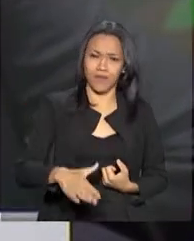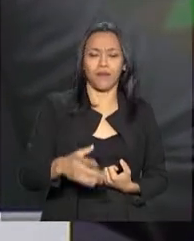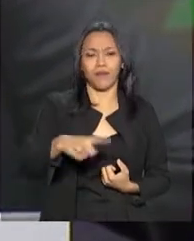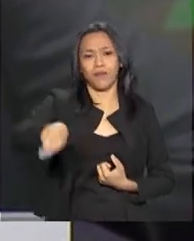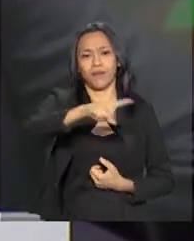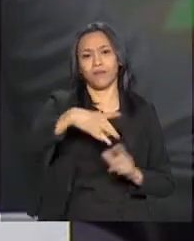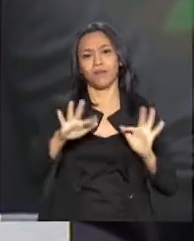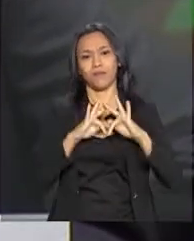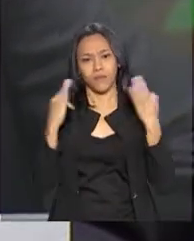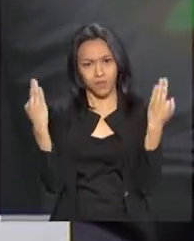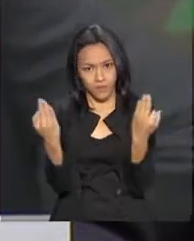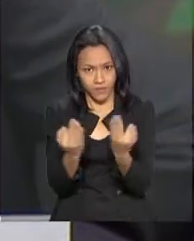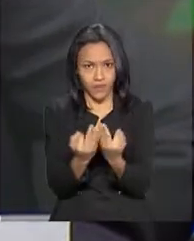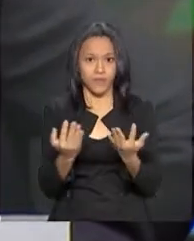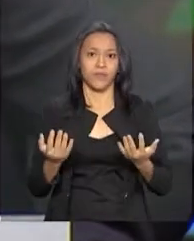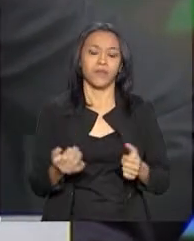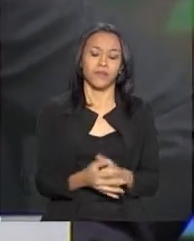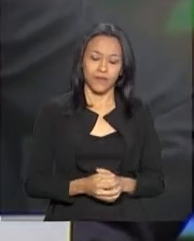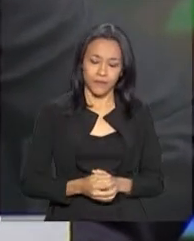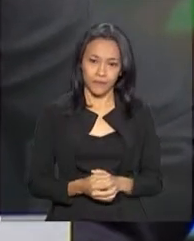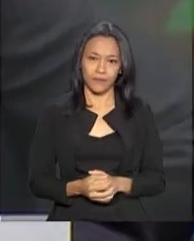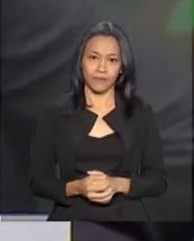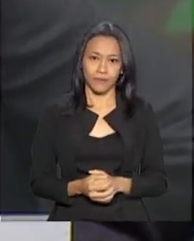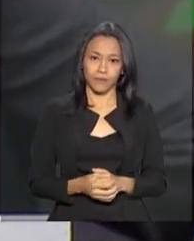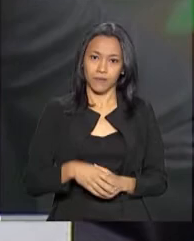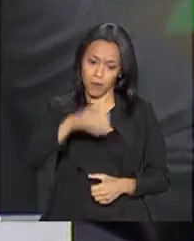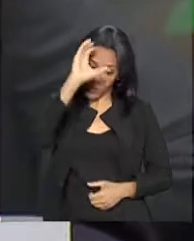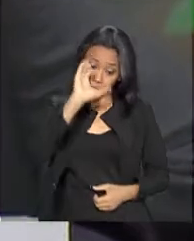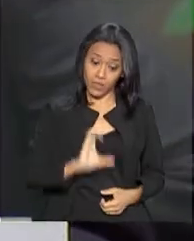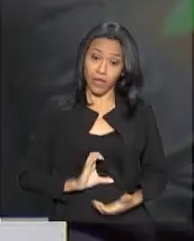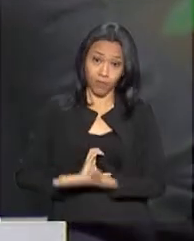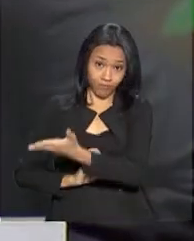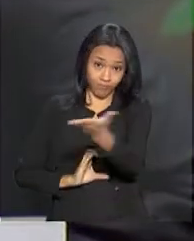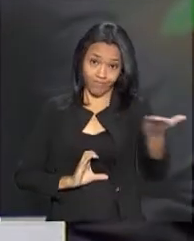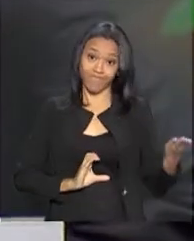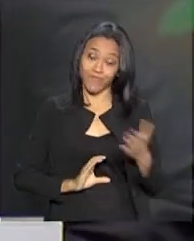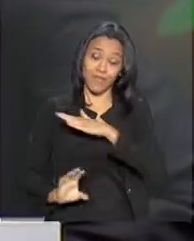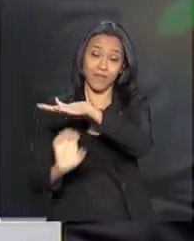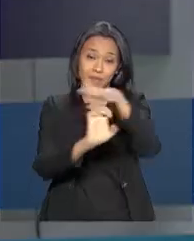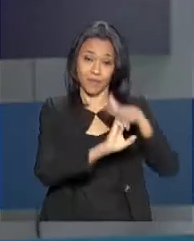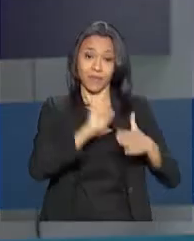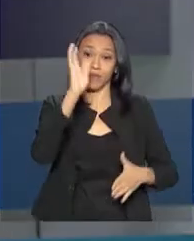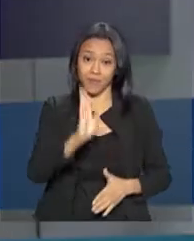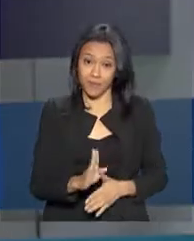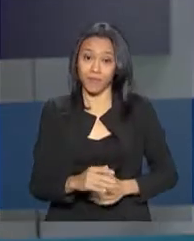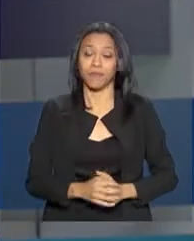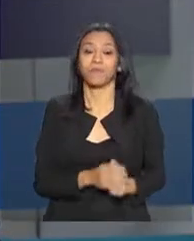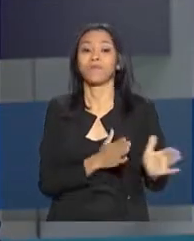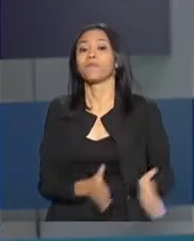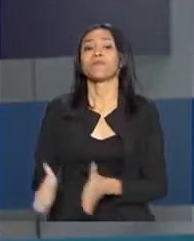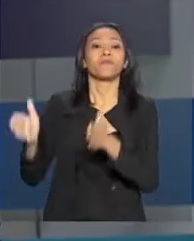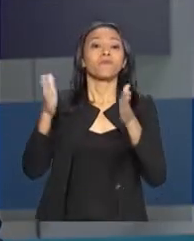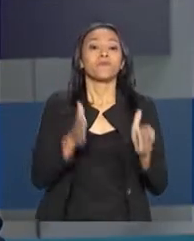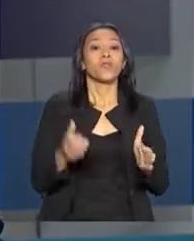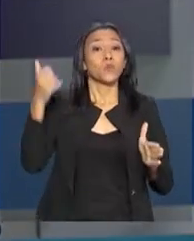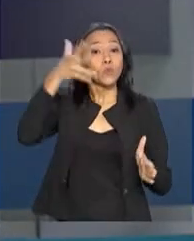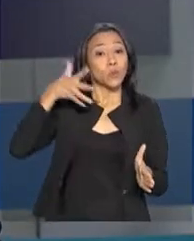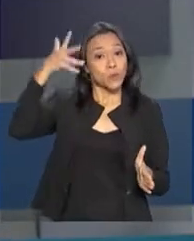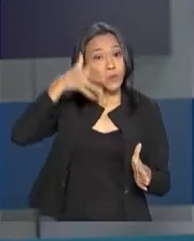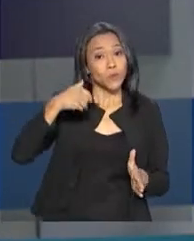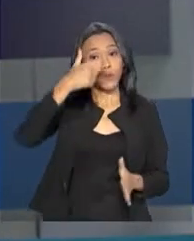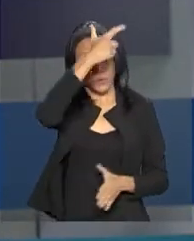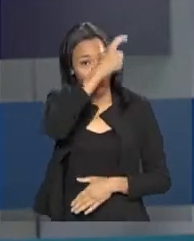famílias ao cidadão e às empresas brasileiro em seu discurso o presidente